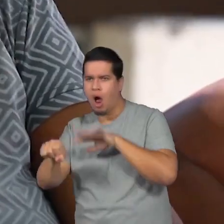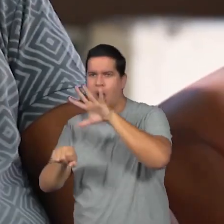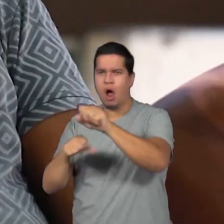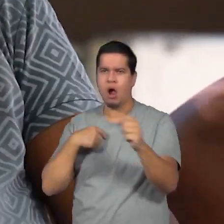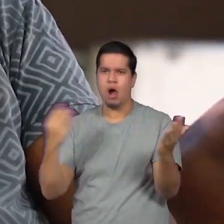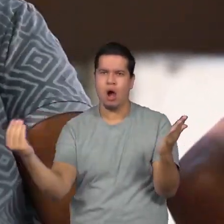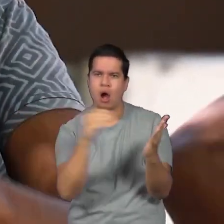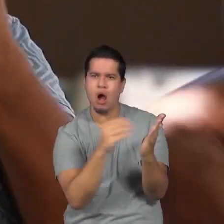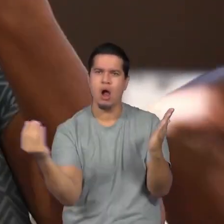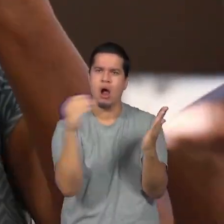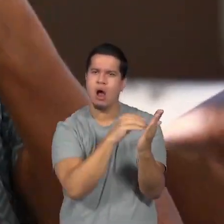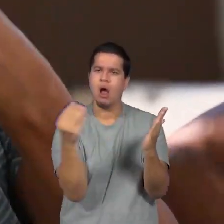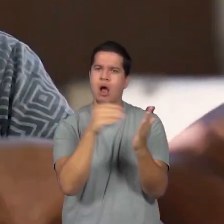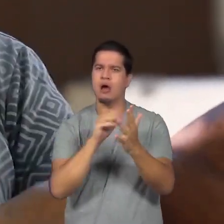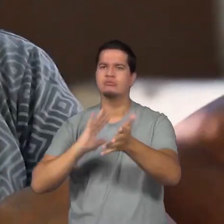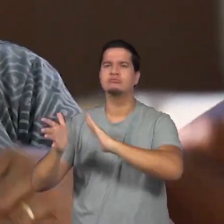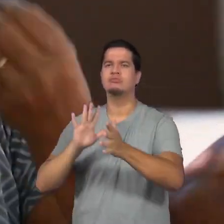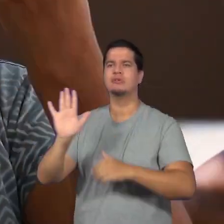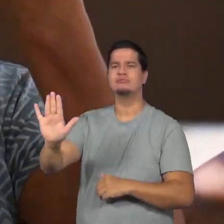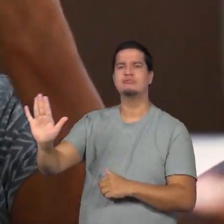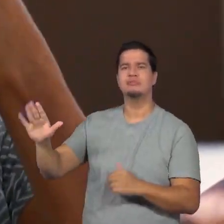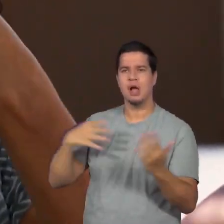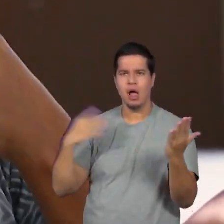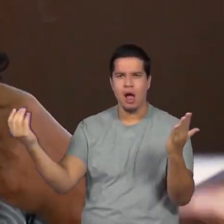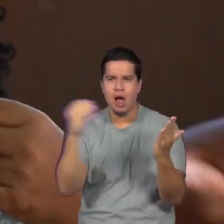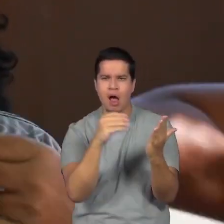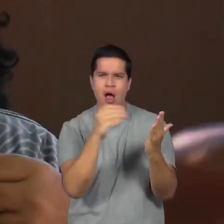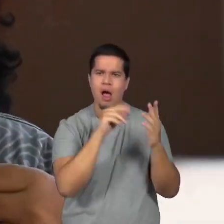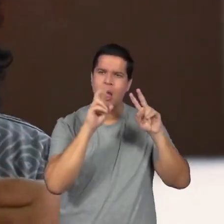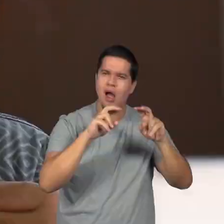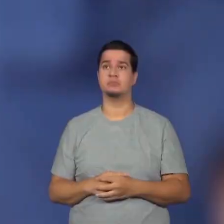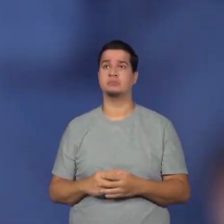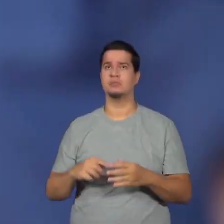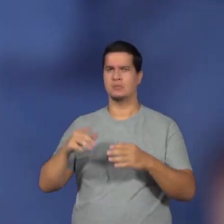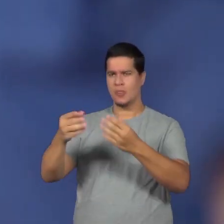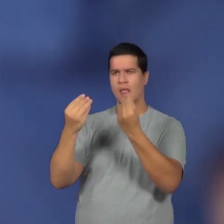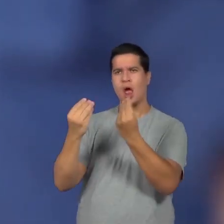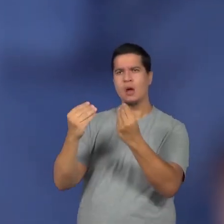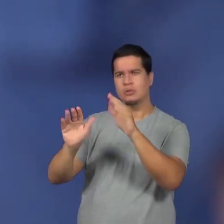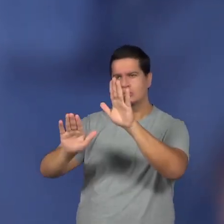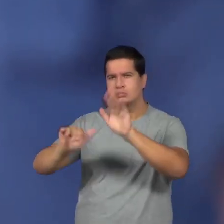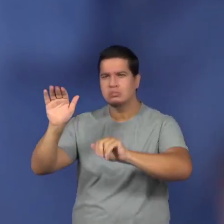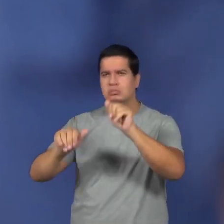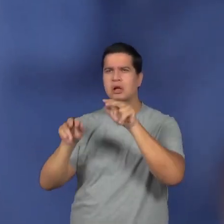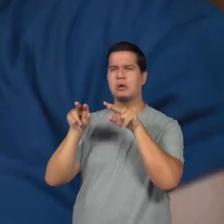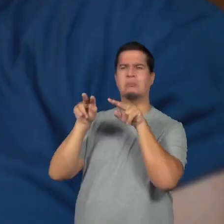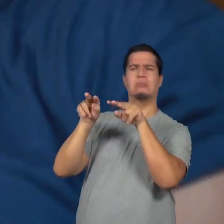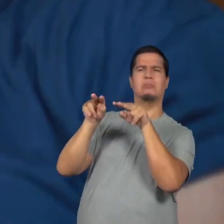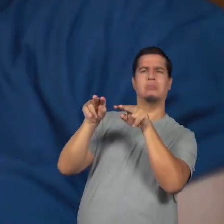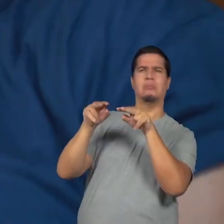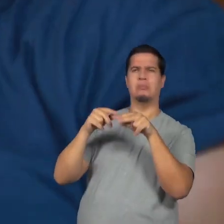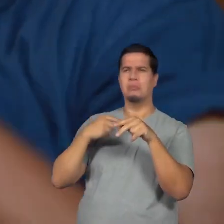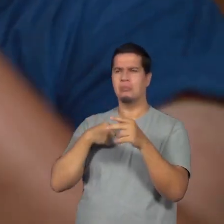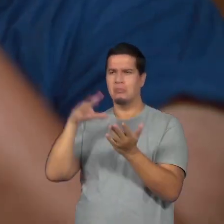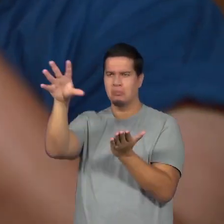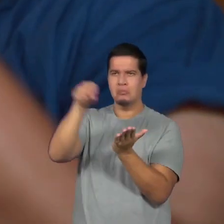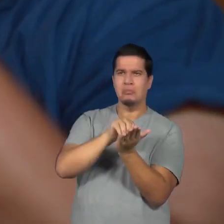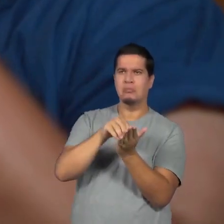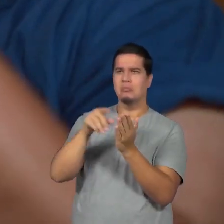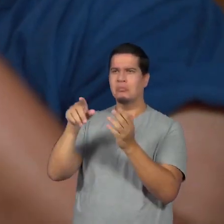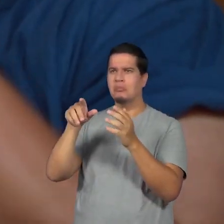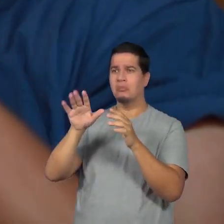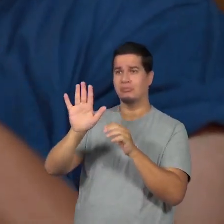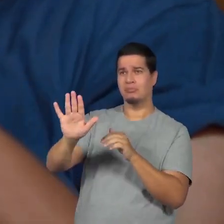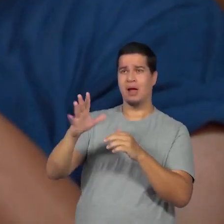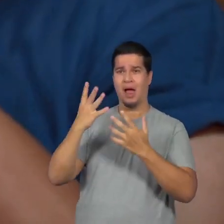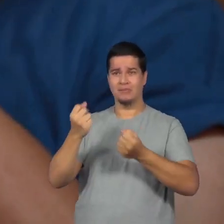comunidades a partir do trabalho de descrição e documentação dessas línguas. Um